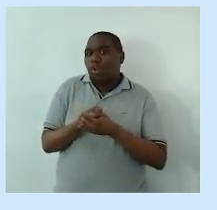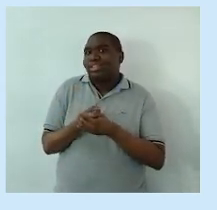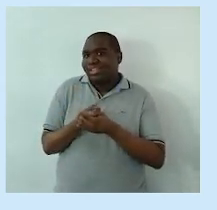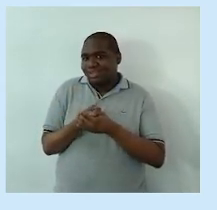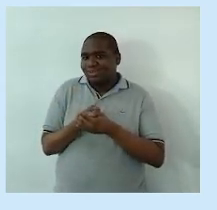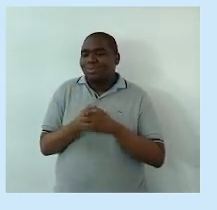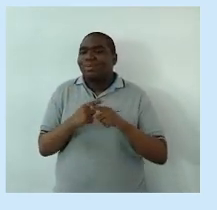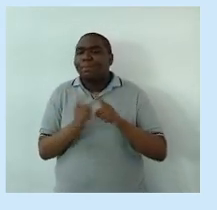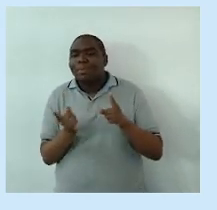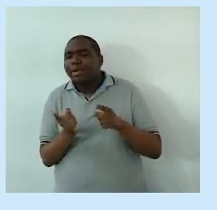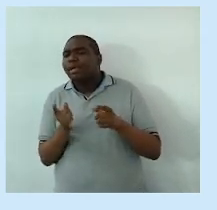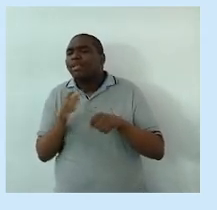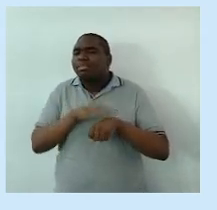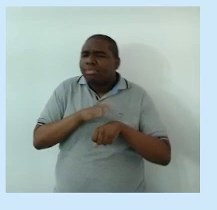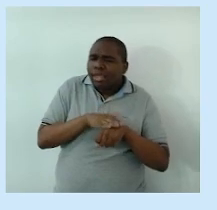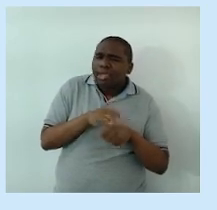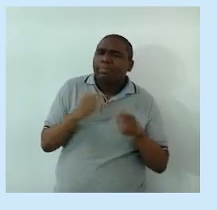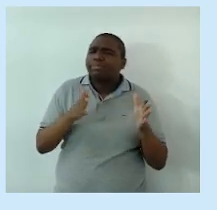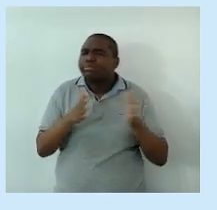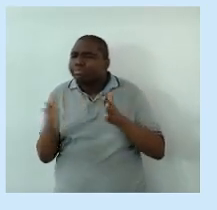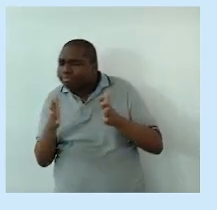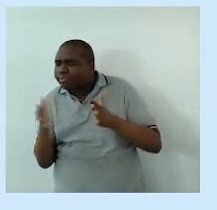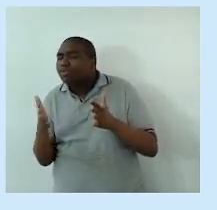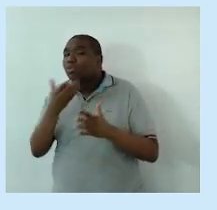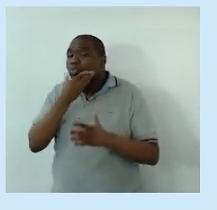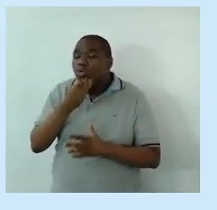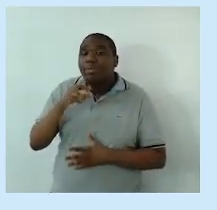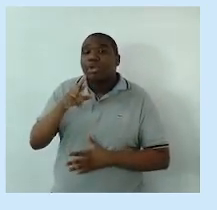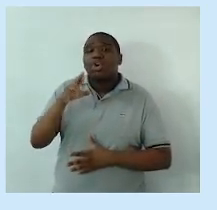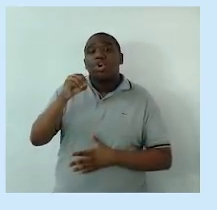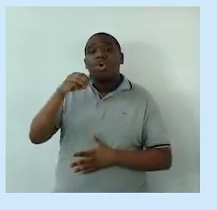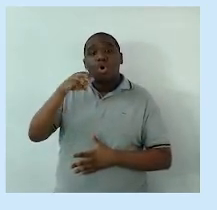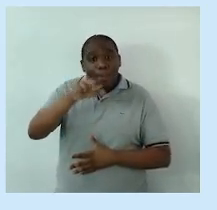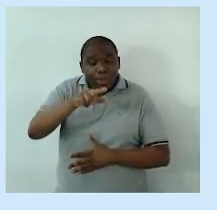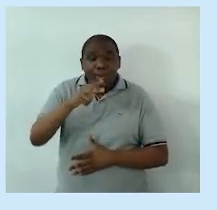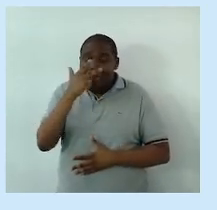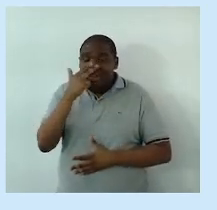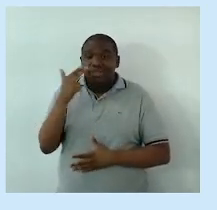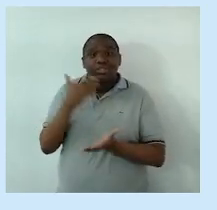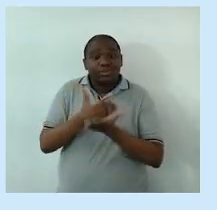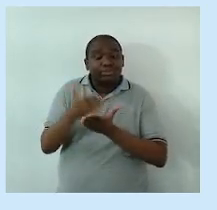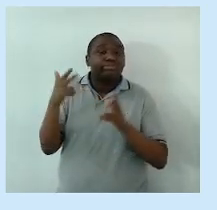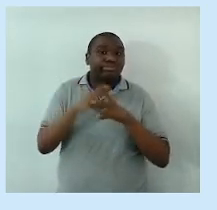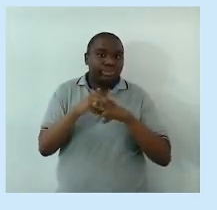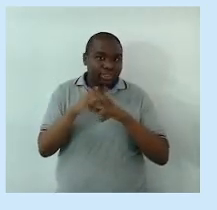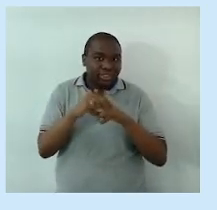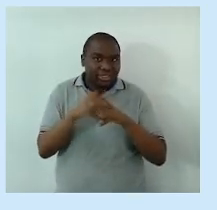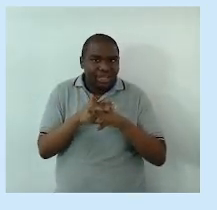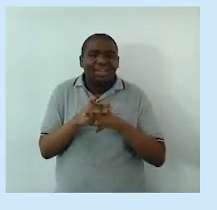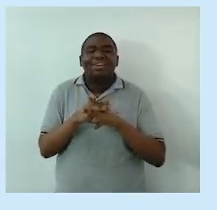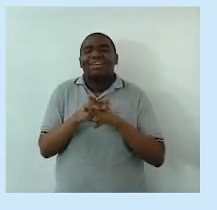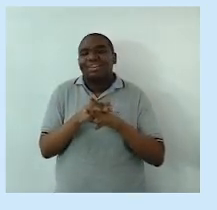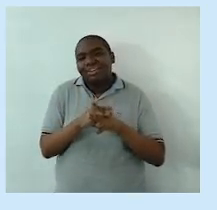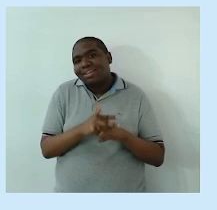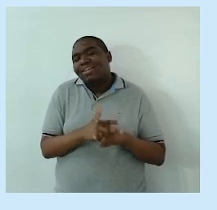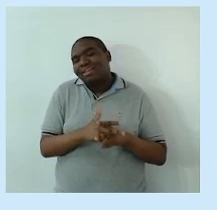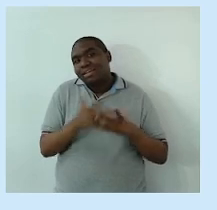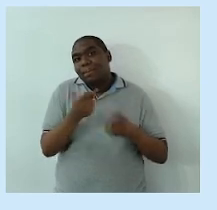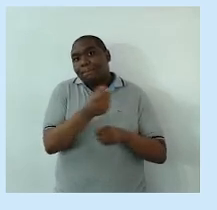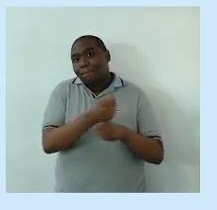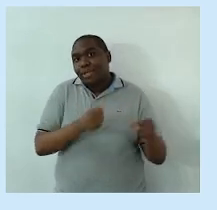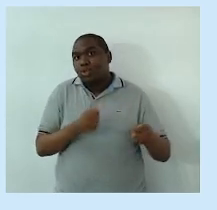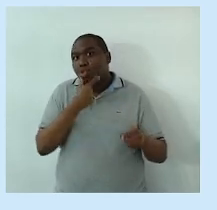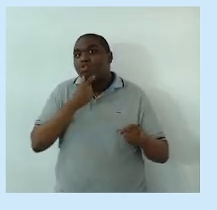meio tempo, Romeu ele se envolve numa briga, né? E acaba matando o primo